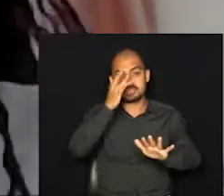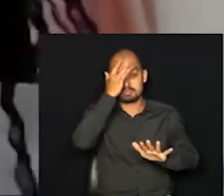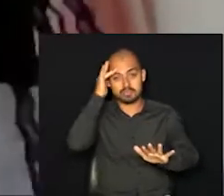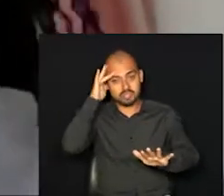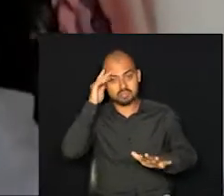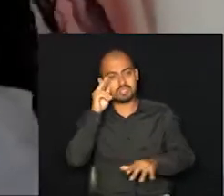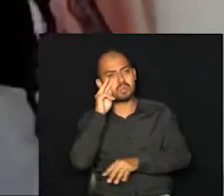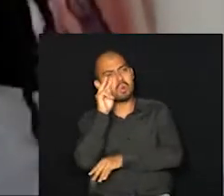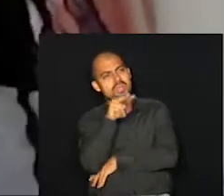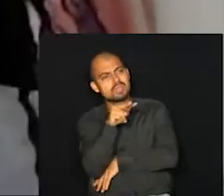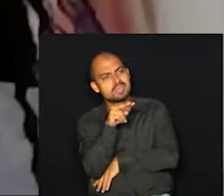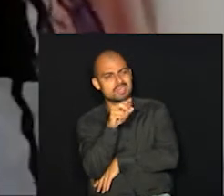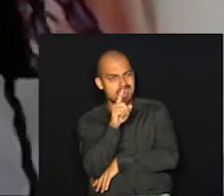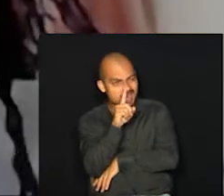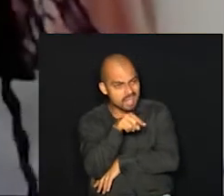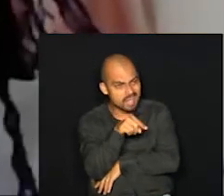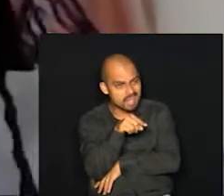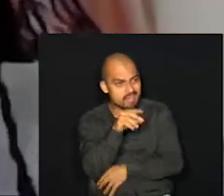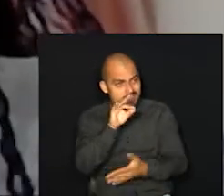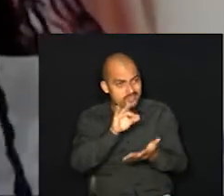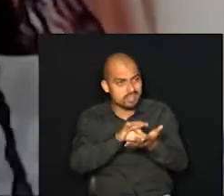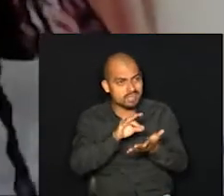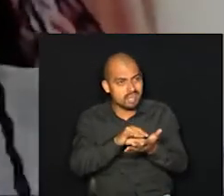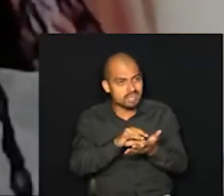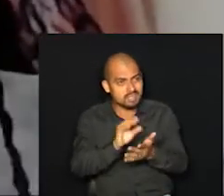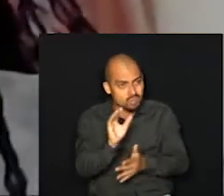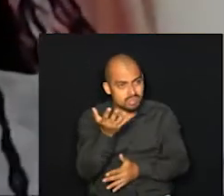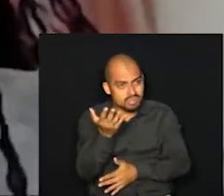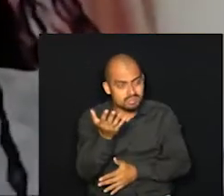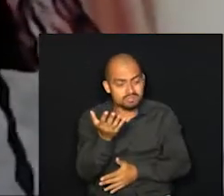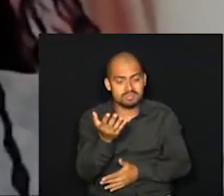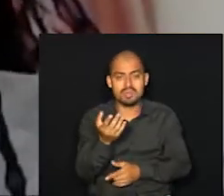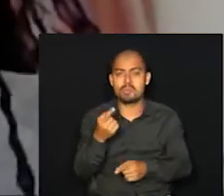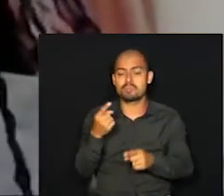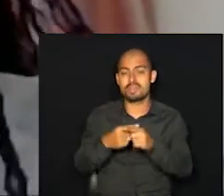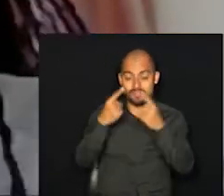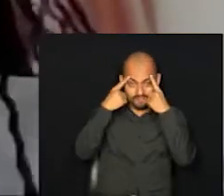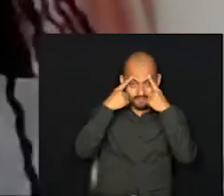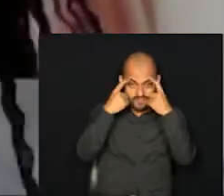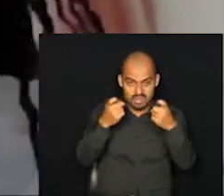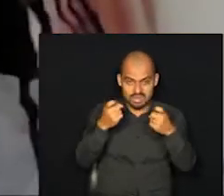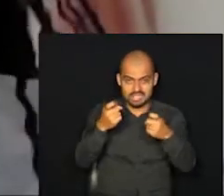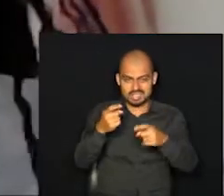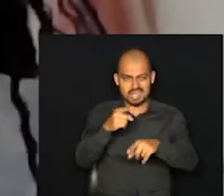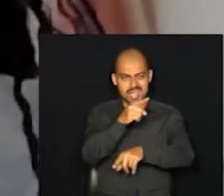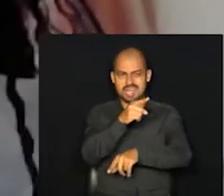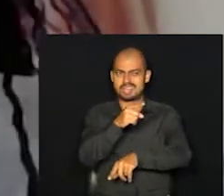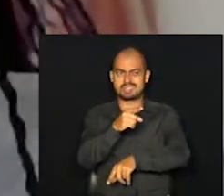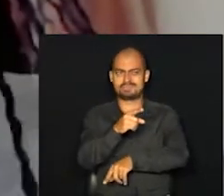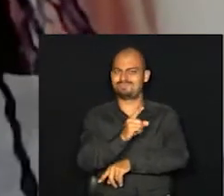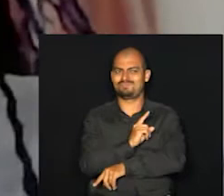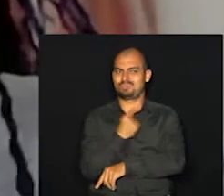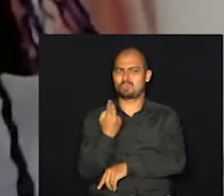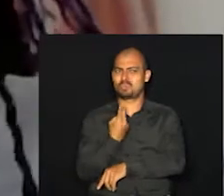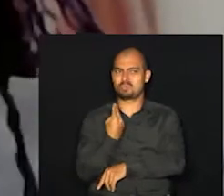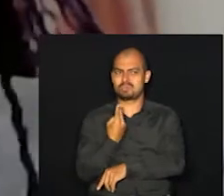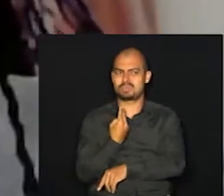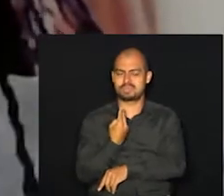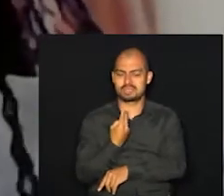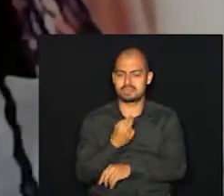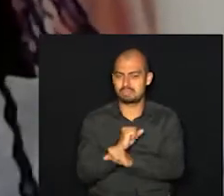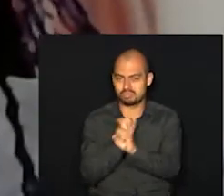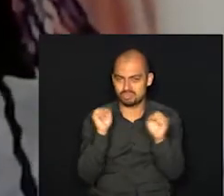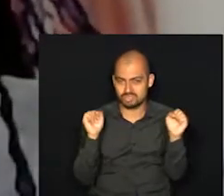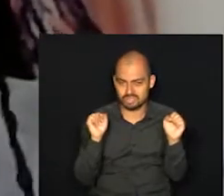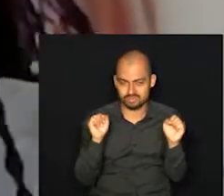ah, mas será que aconteceu? Porque a violência ela é tanta que a pessoa passa a falar, ah, não aconteceu. Então, eu acho que, inclusive, essa